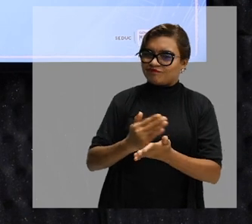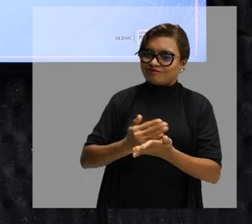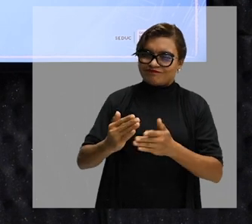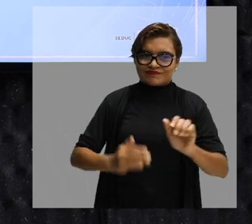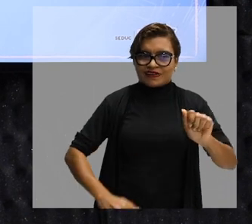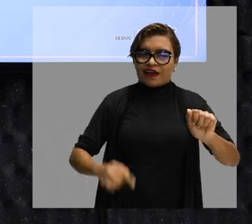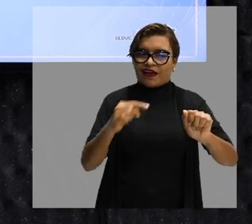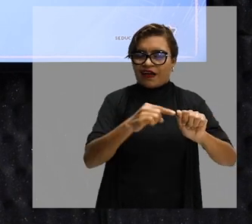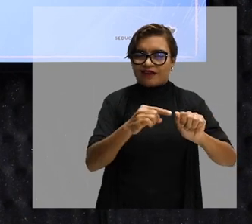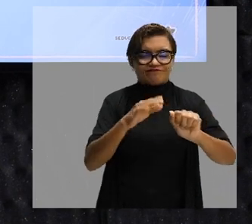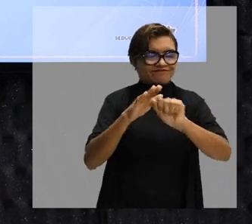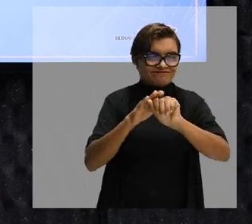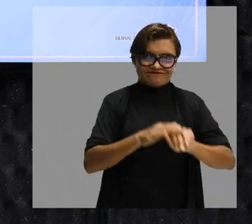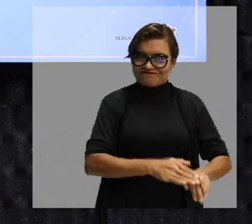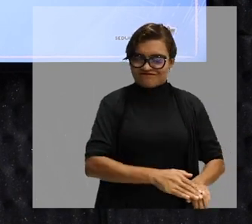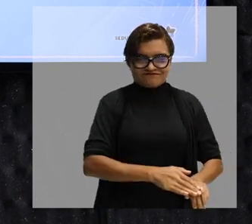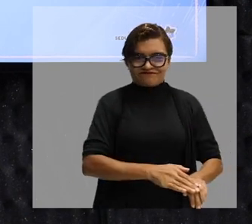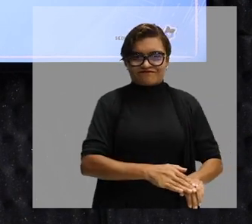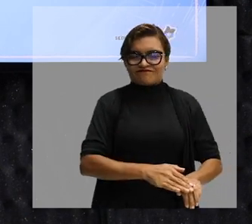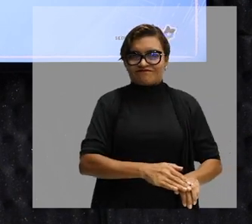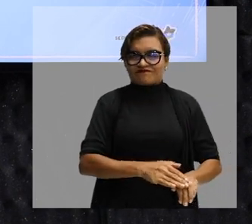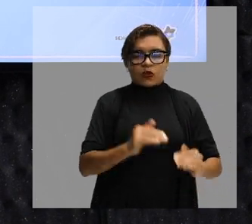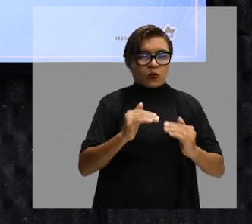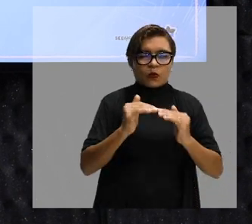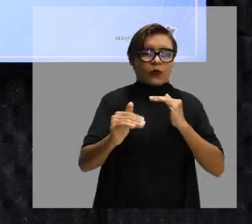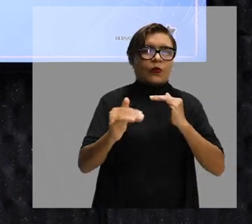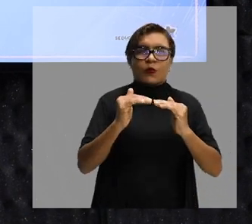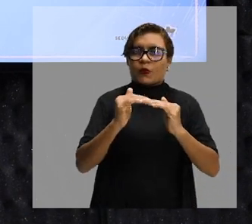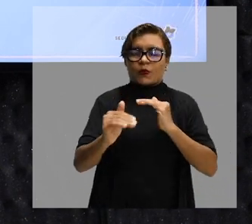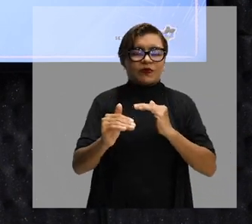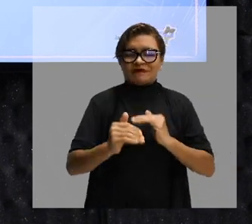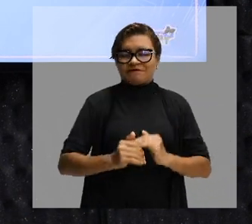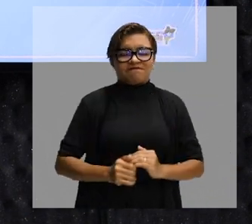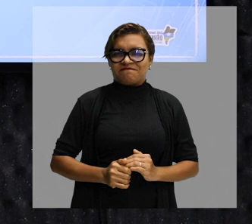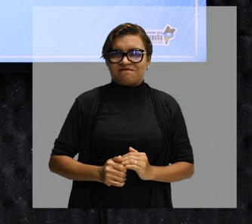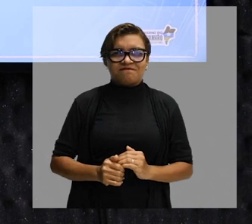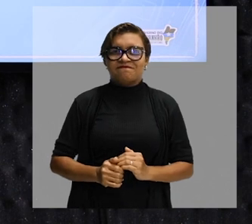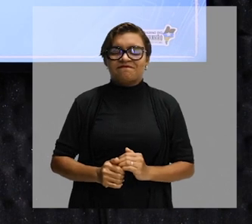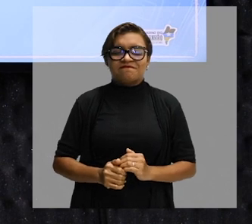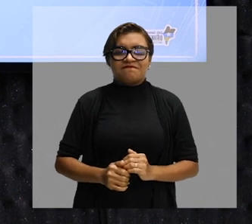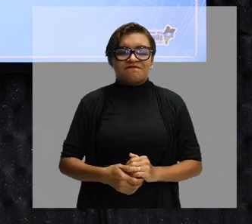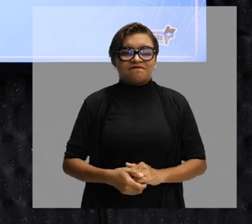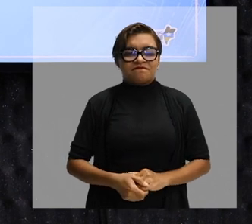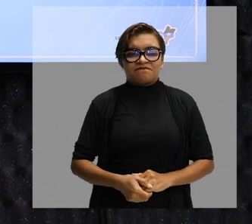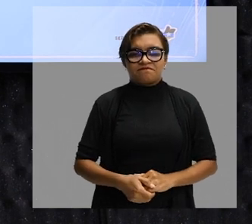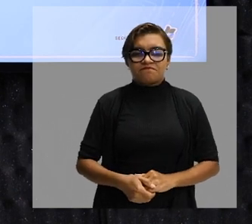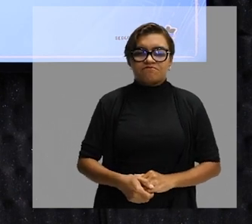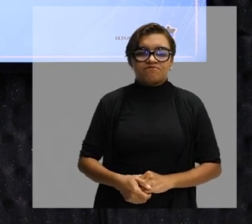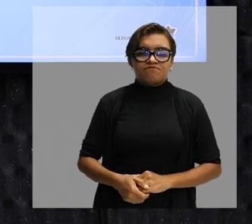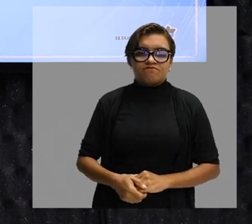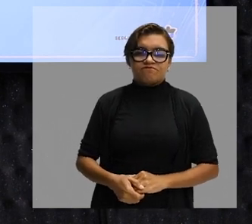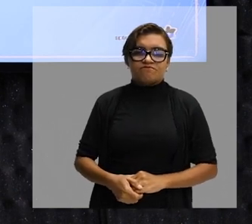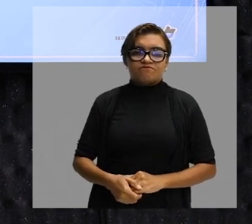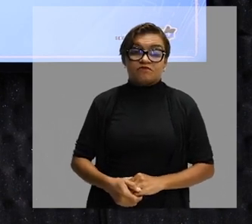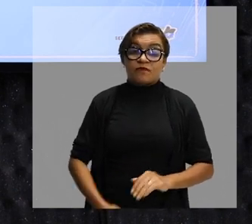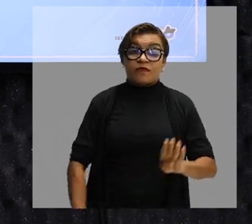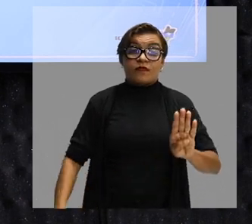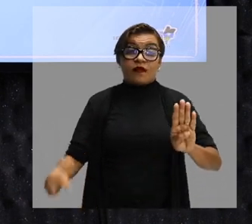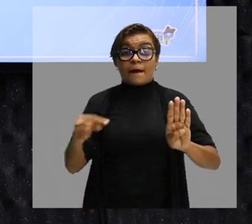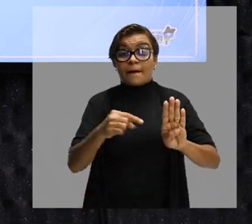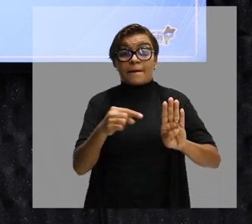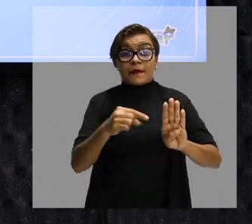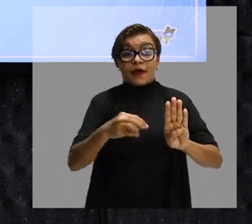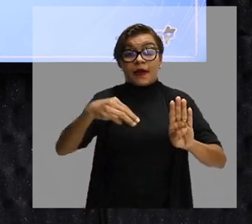já tirando a letra A. Ela não vai encaixar, ela não vai ser uma boa proposição para a nossa resposta. Marx.